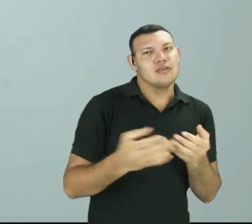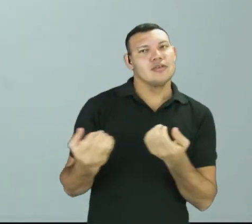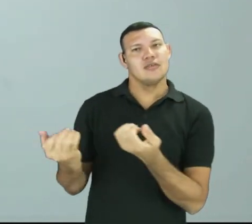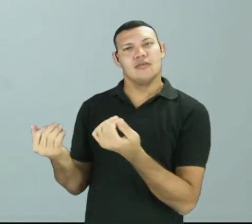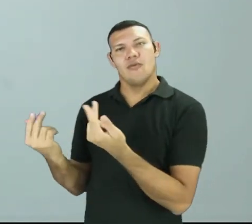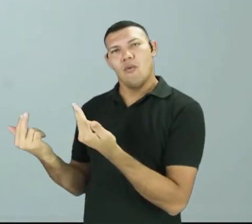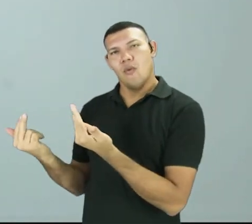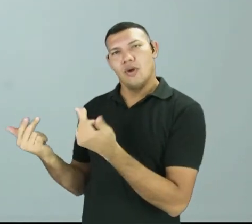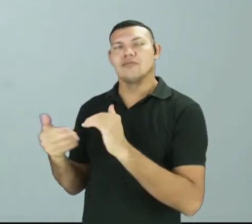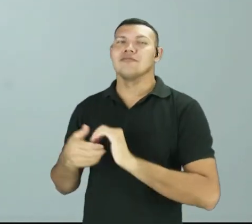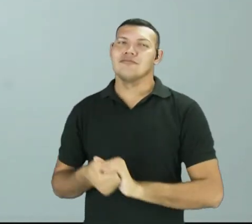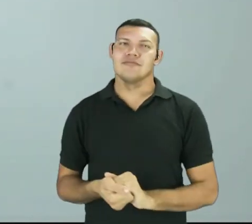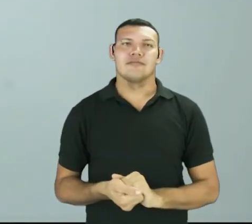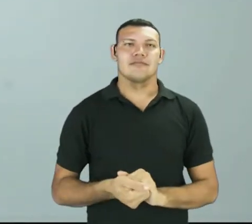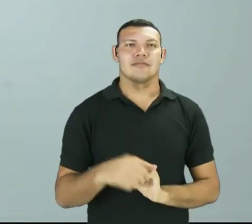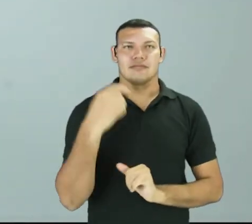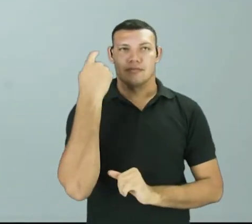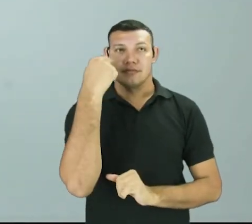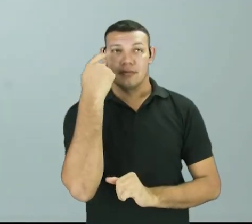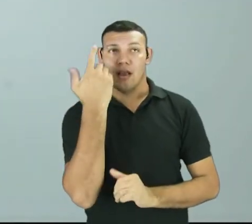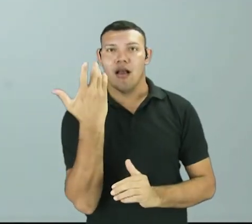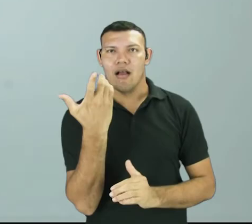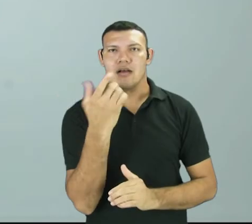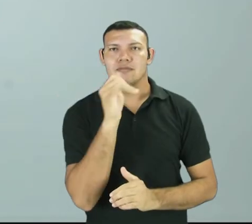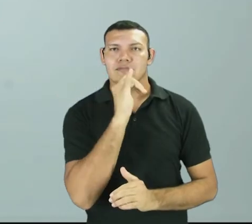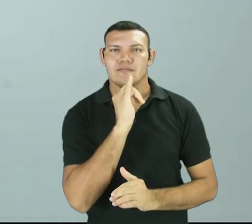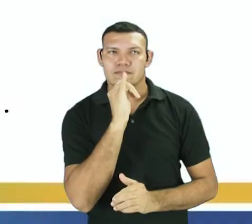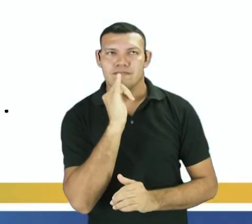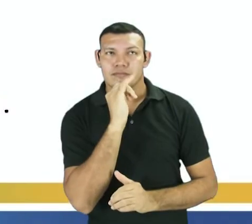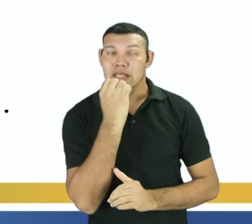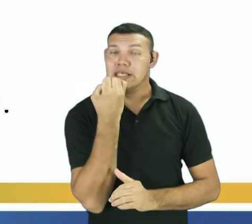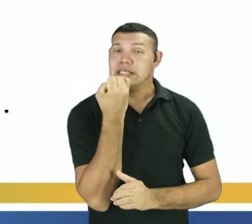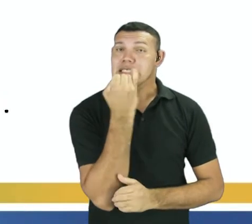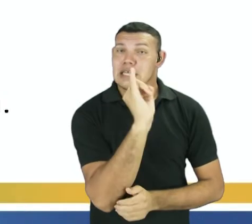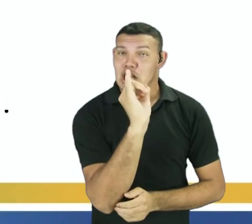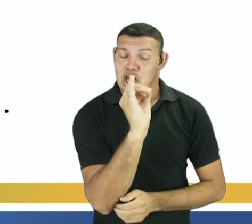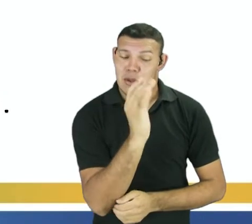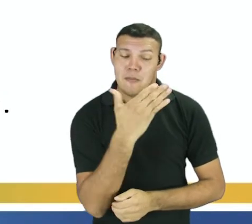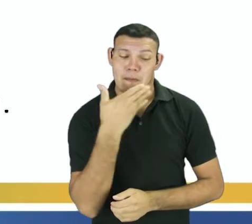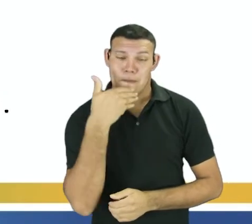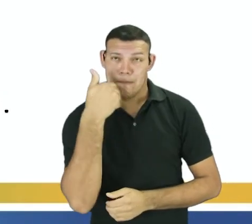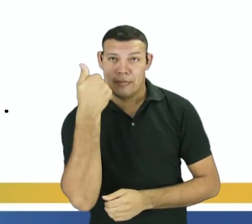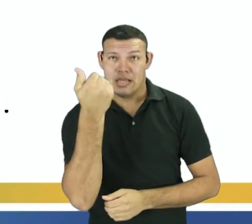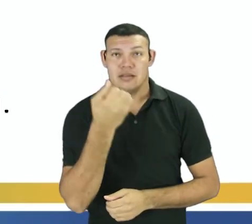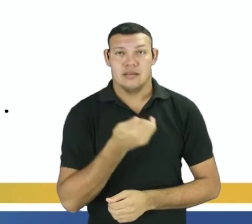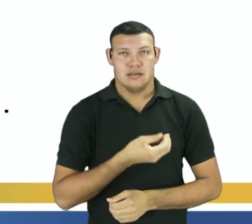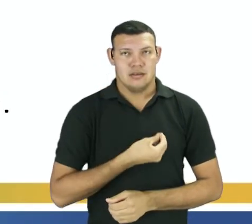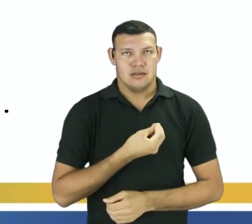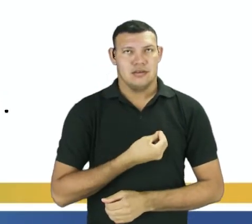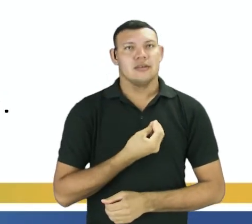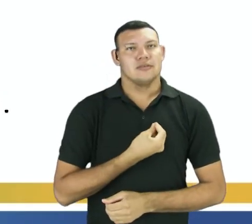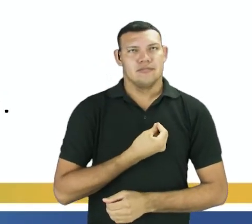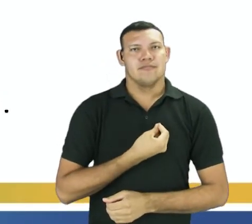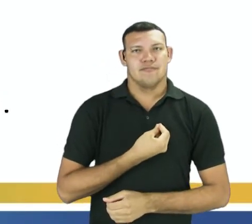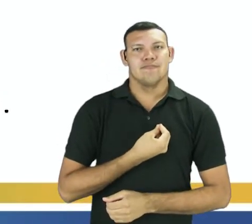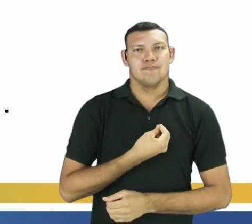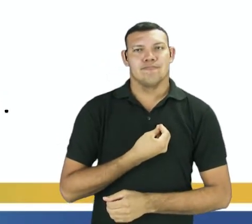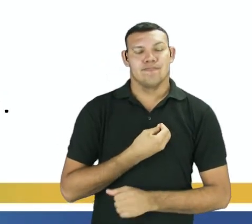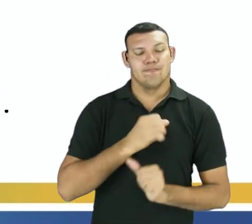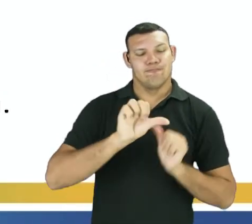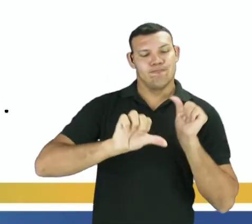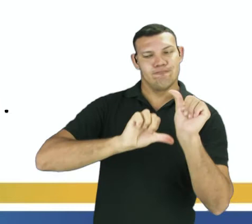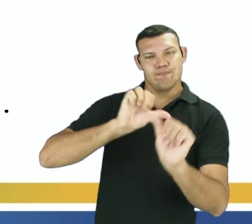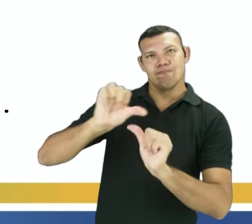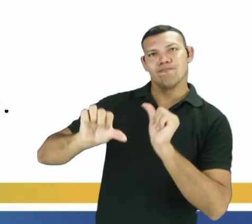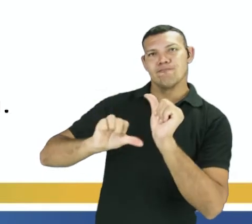gente? Vá arrumar o seu quarto, se não, eu vou pegar o seu celular, por exemplo. Também é uma condição. Está estipulando uma